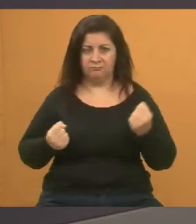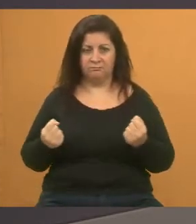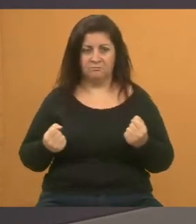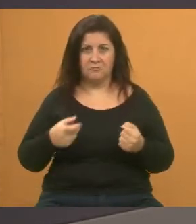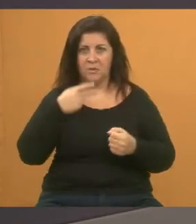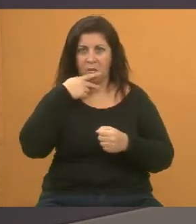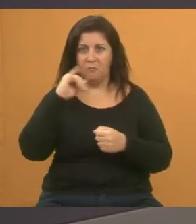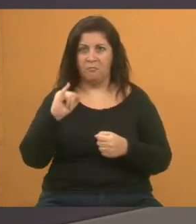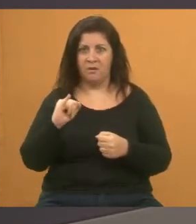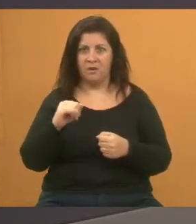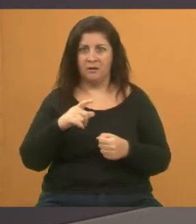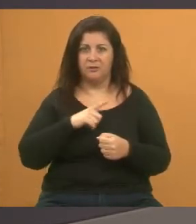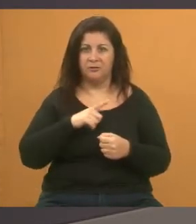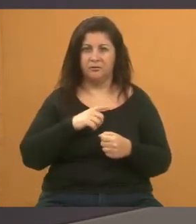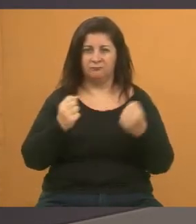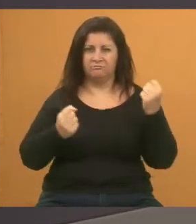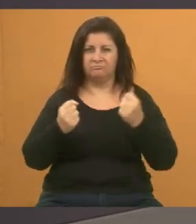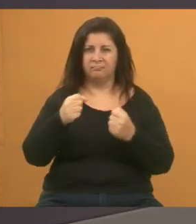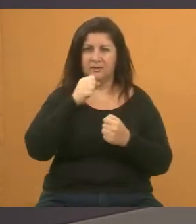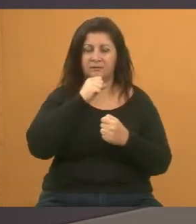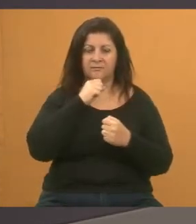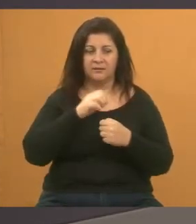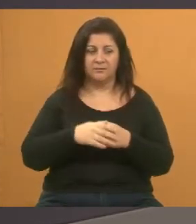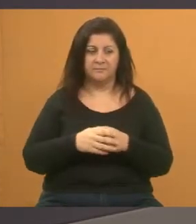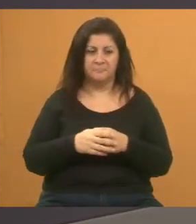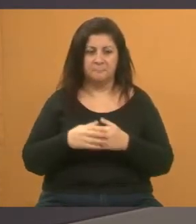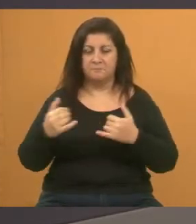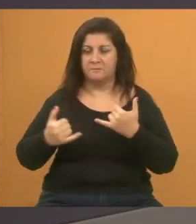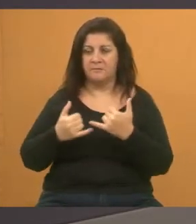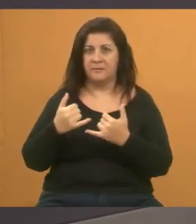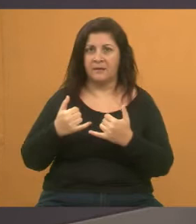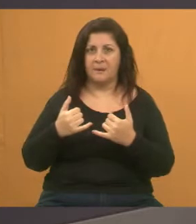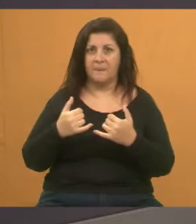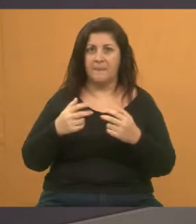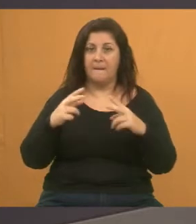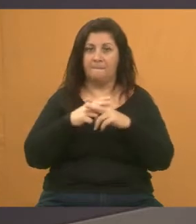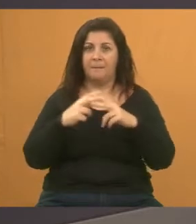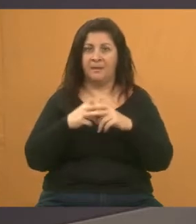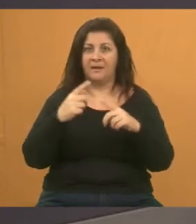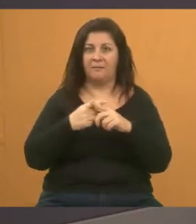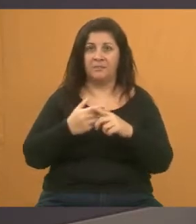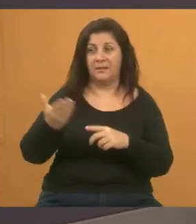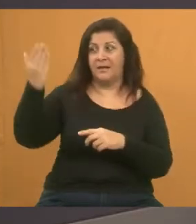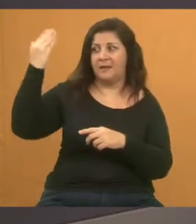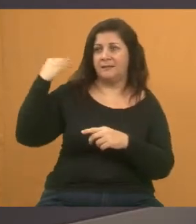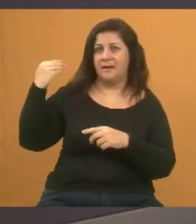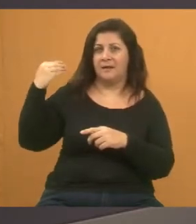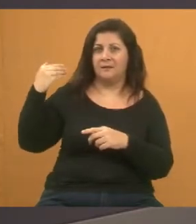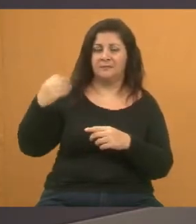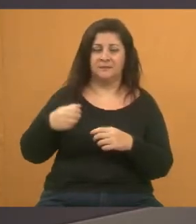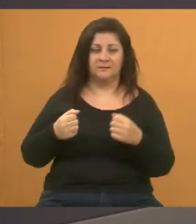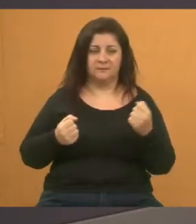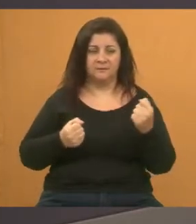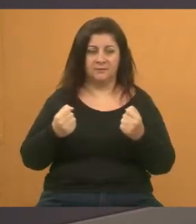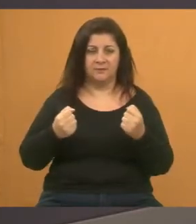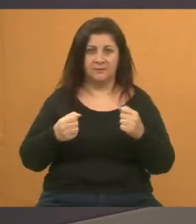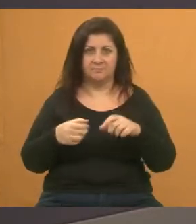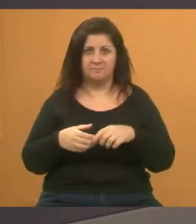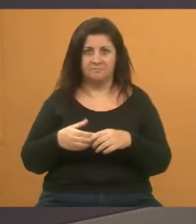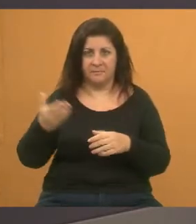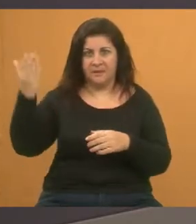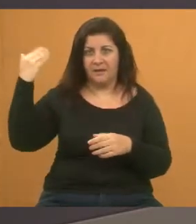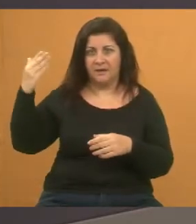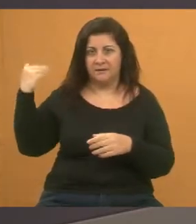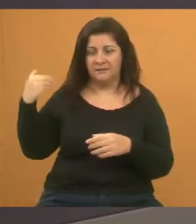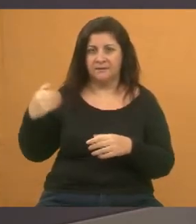pai, Aderbal, tinha uma Marajó e eu e meus irmãos brigava para ir no chiqueirinho, que a gente chamava, que era na parte